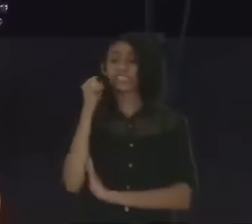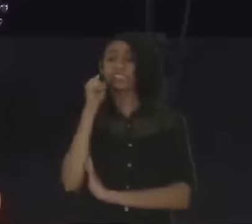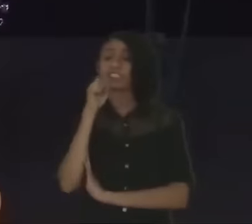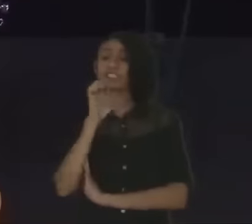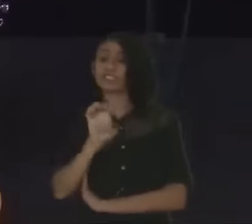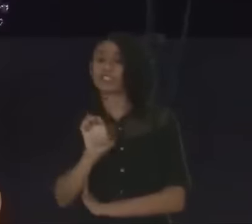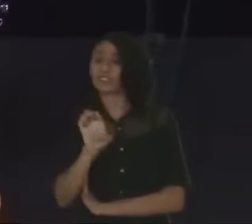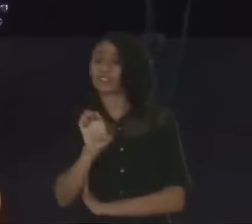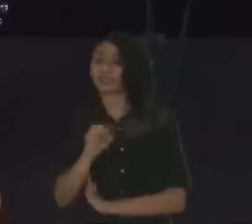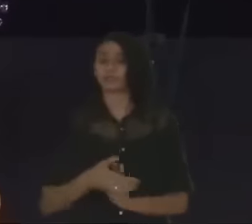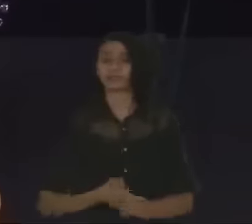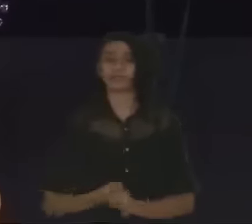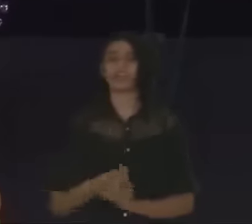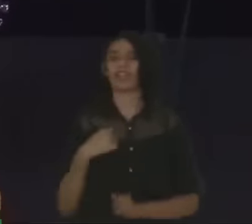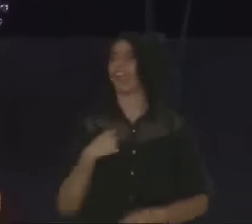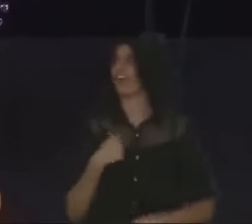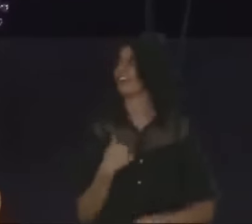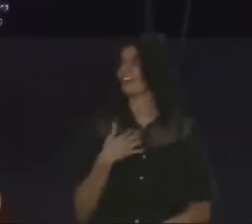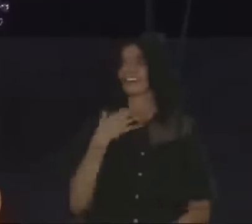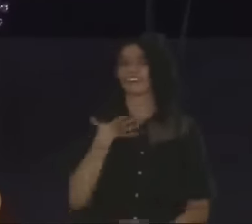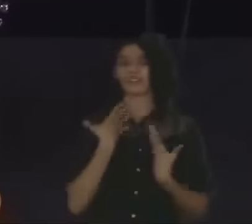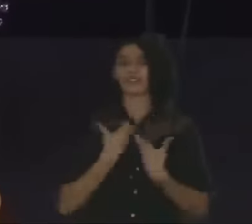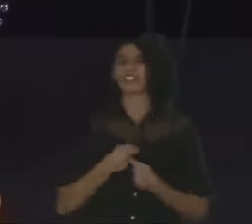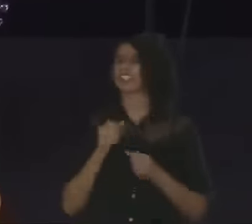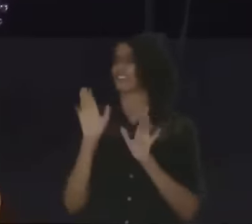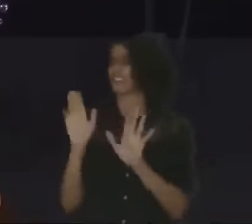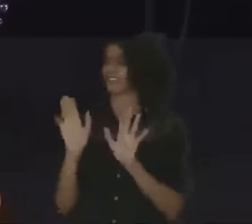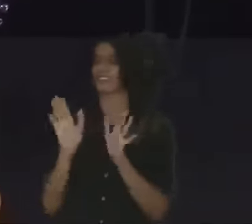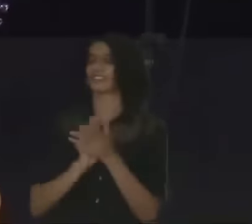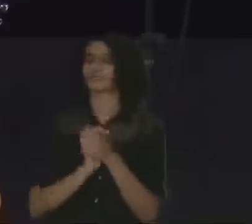ai gente Tô tão cansado que esqueci de